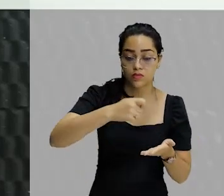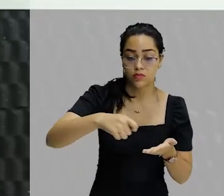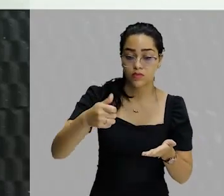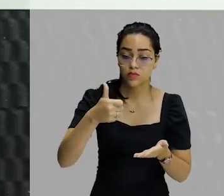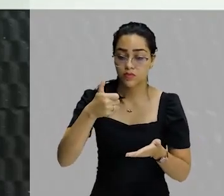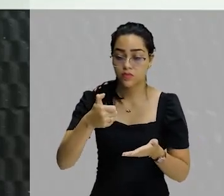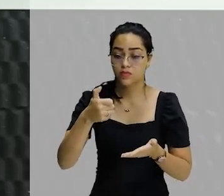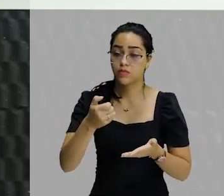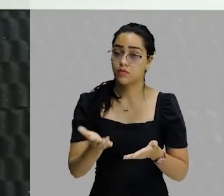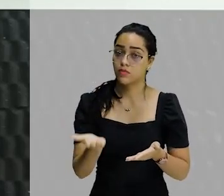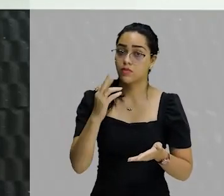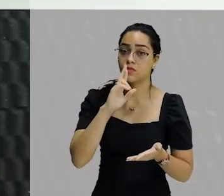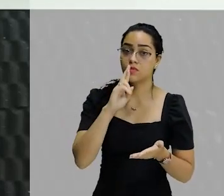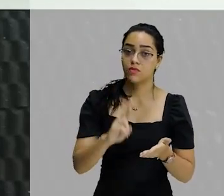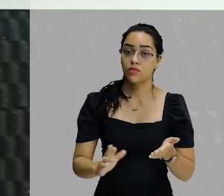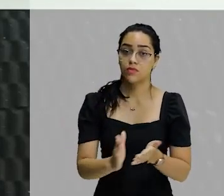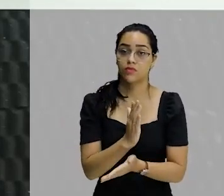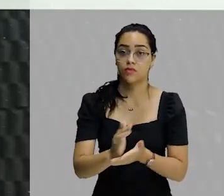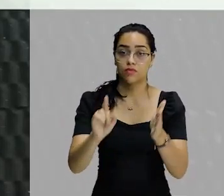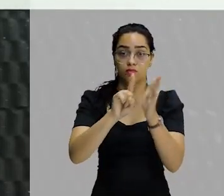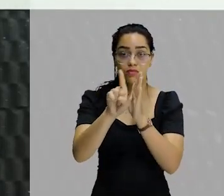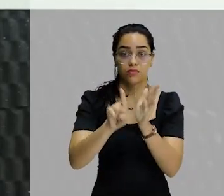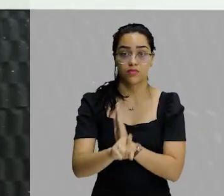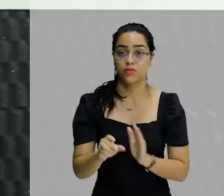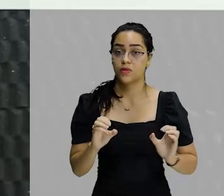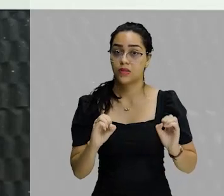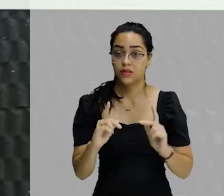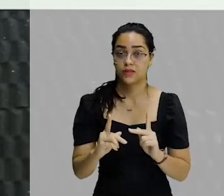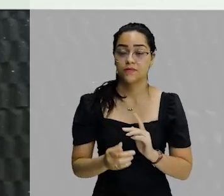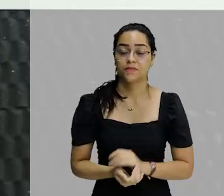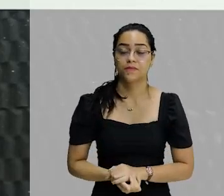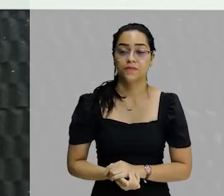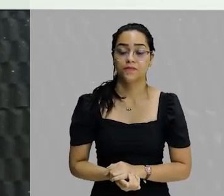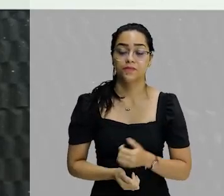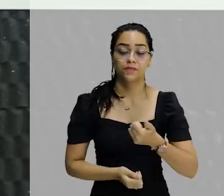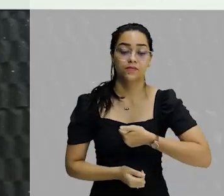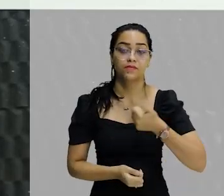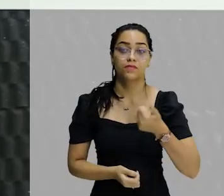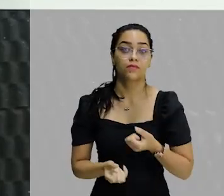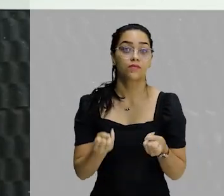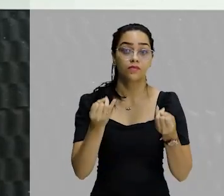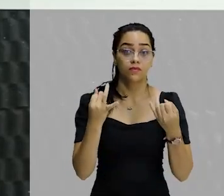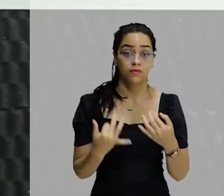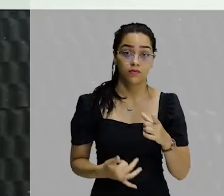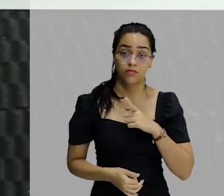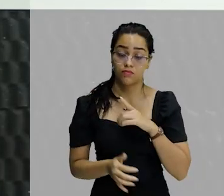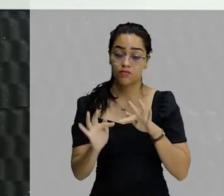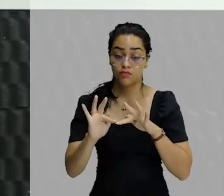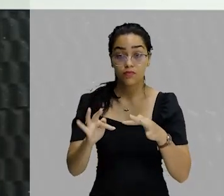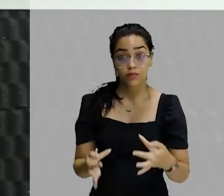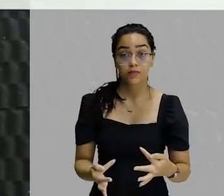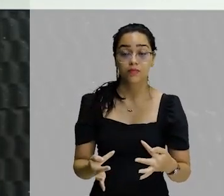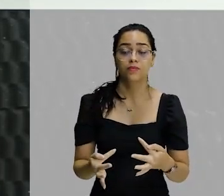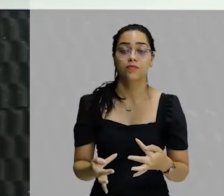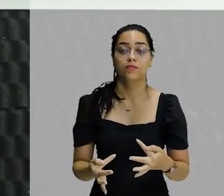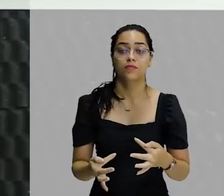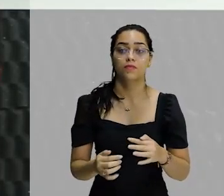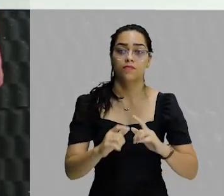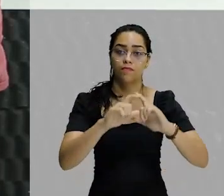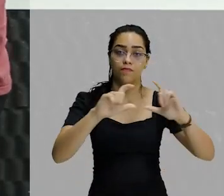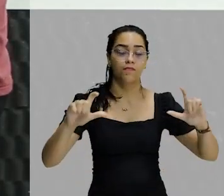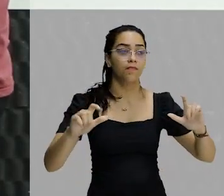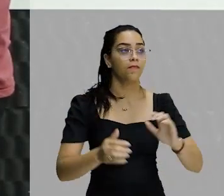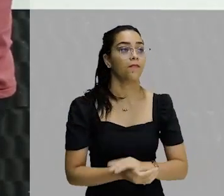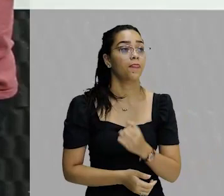caneta e vamos responder algumas questões aqui de esfera, beleza? Olha só, primeira questão, galera, questão bastante simples, né? Se uma